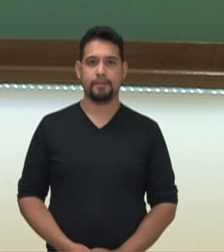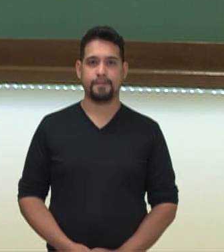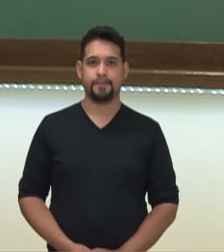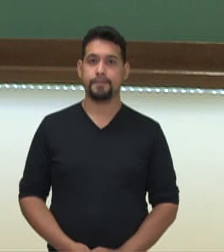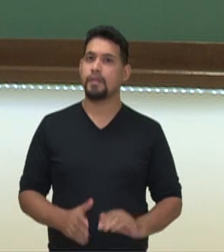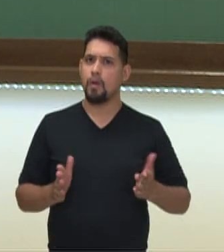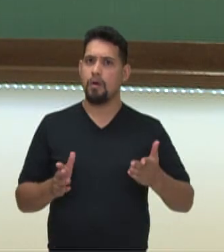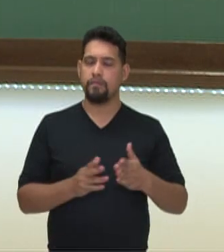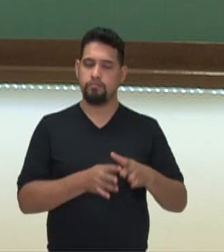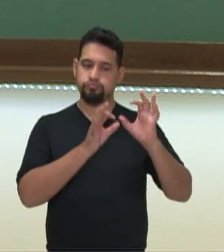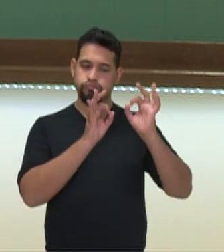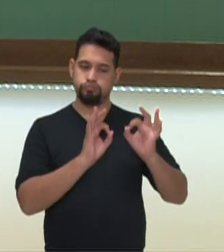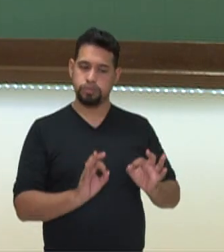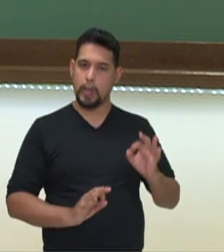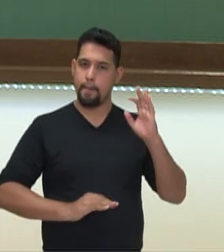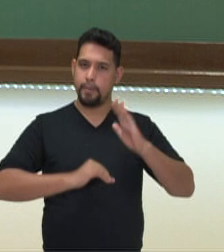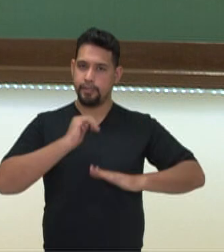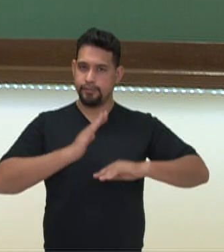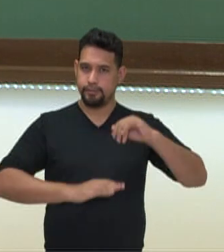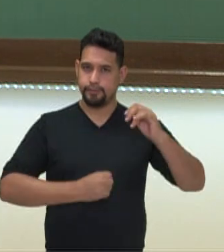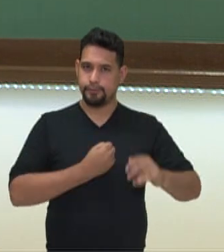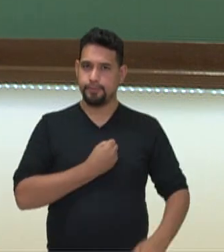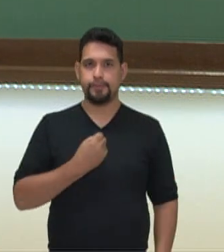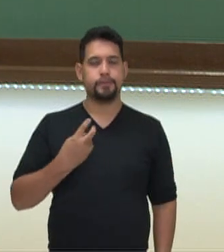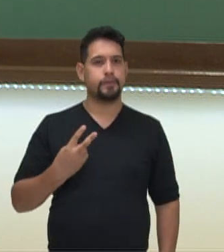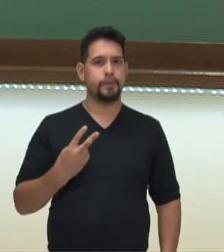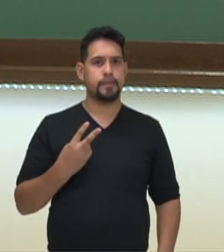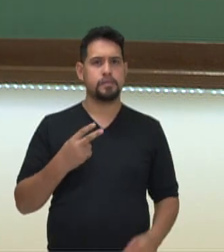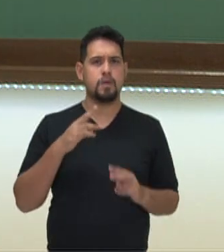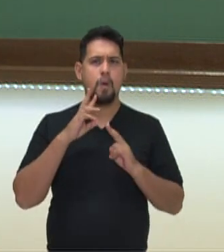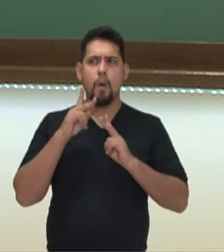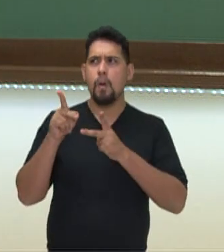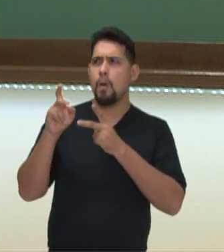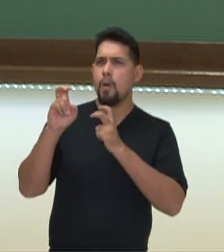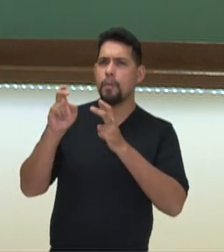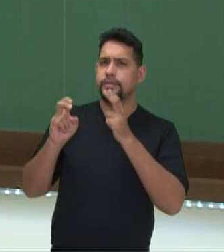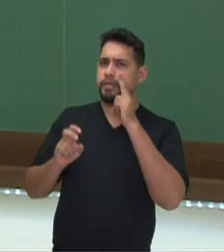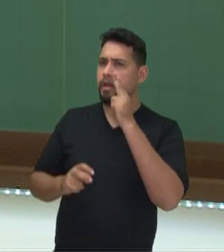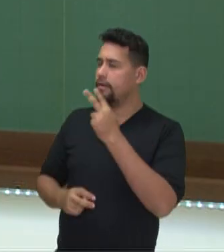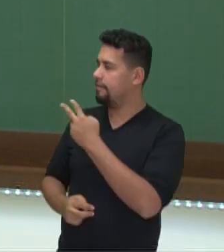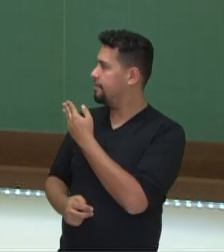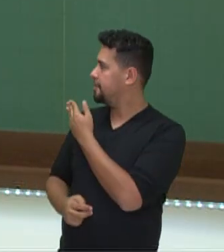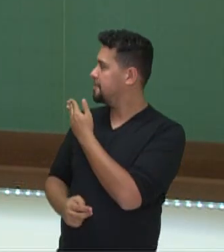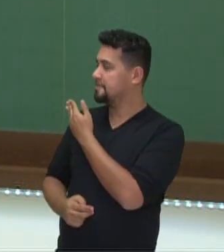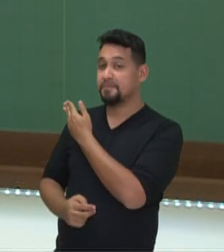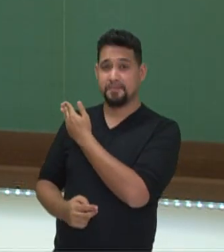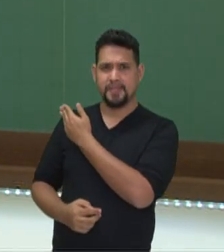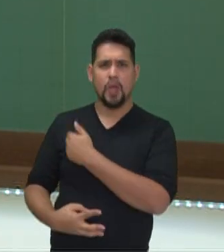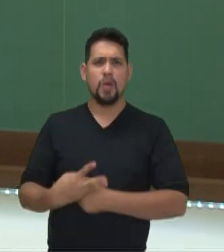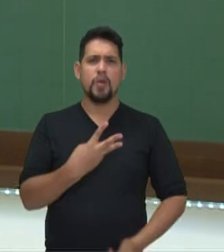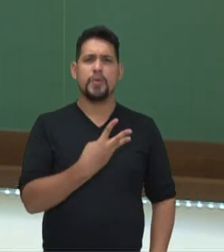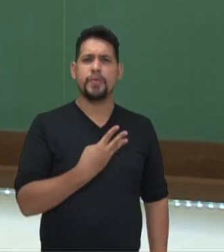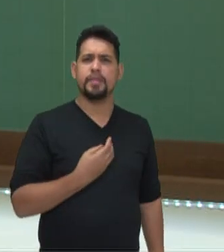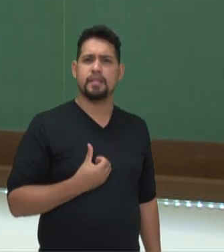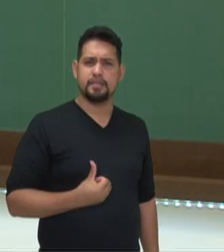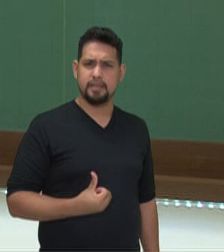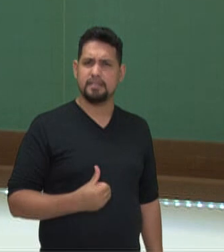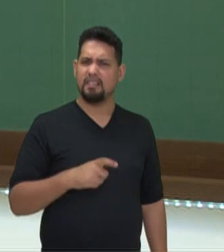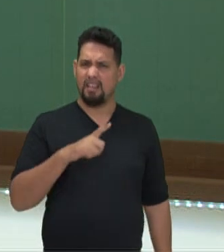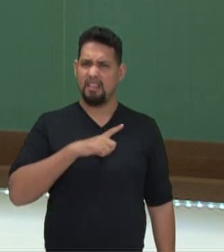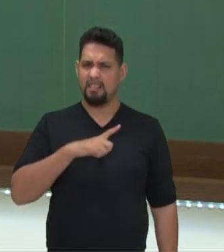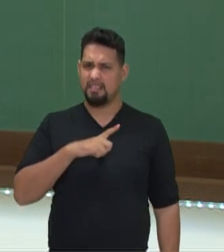Vamos corrigir o nosso praticando 2? Então veja, o 36, será que ele tem